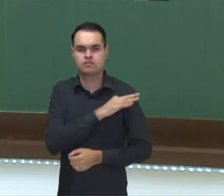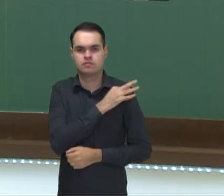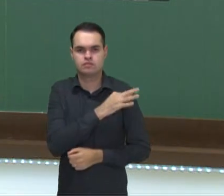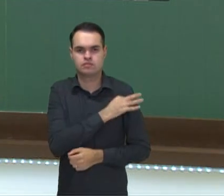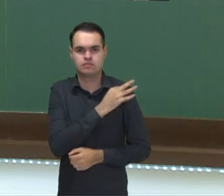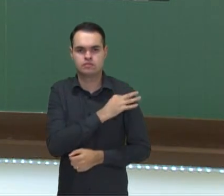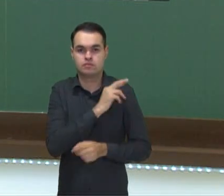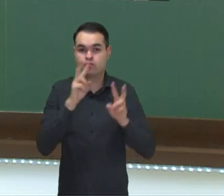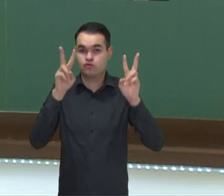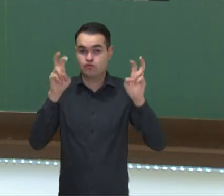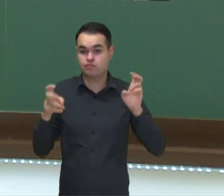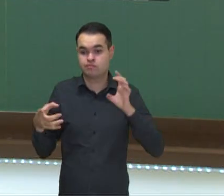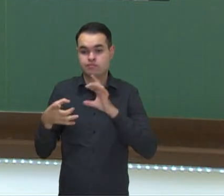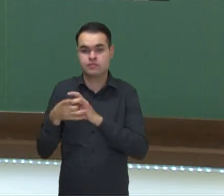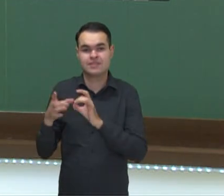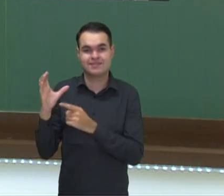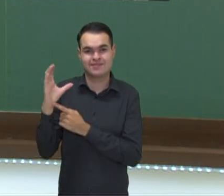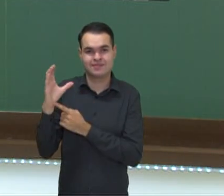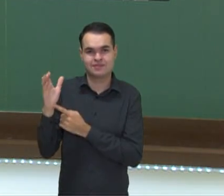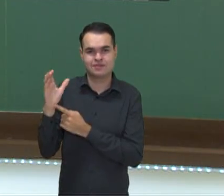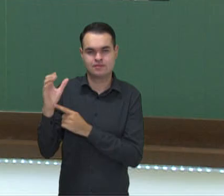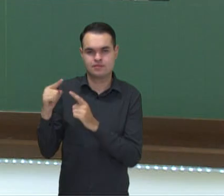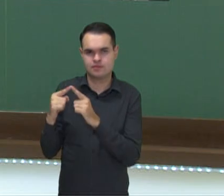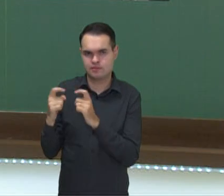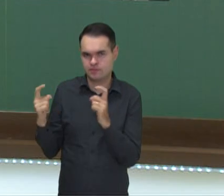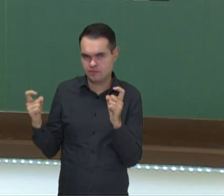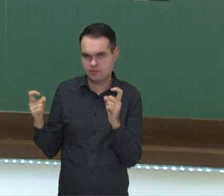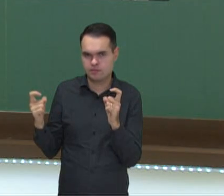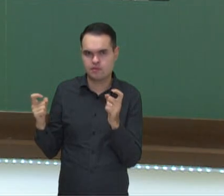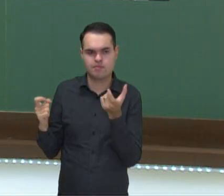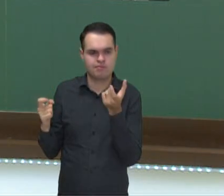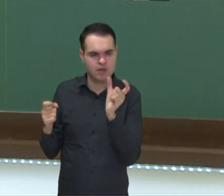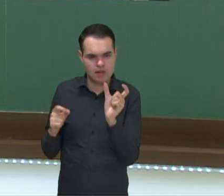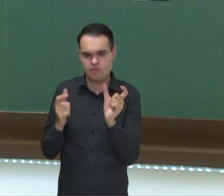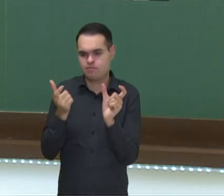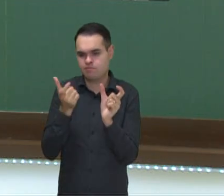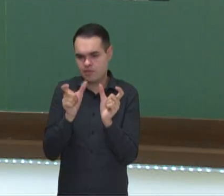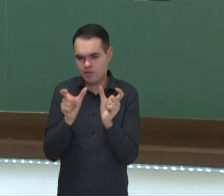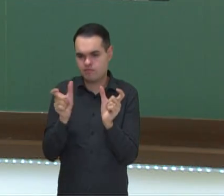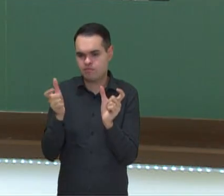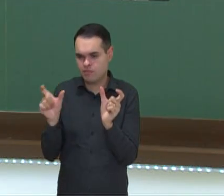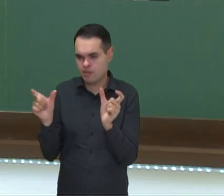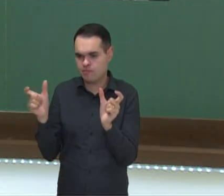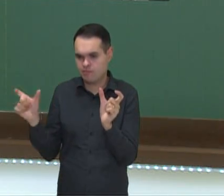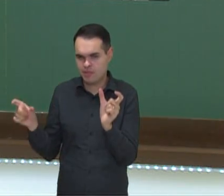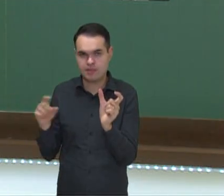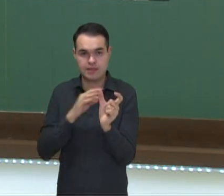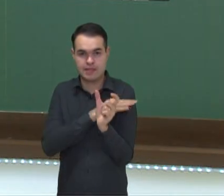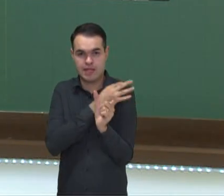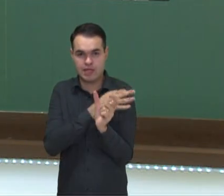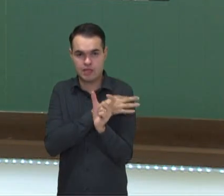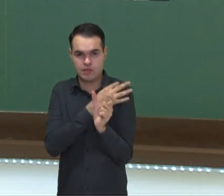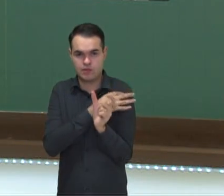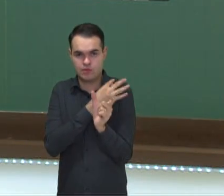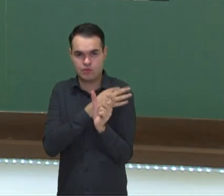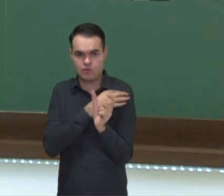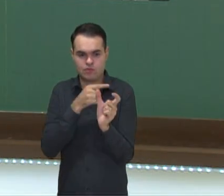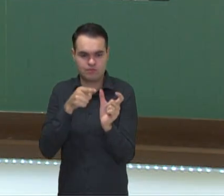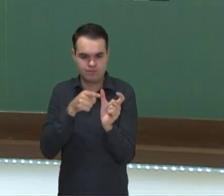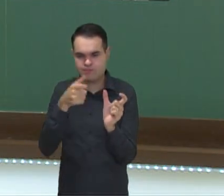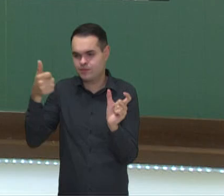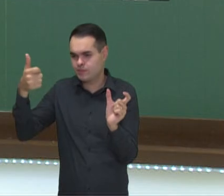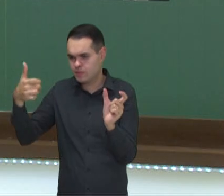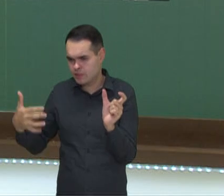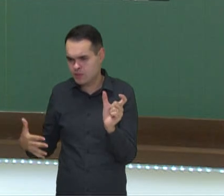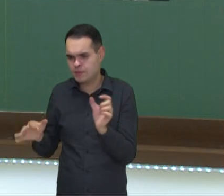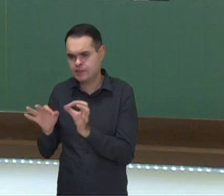de ciência, os termos técnicos irão aparecer juntamente com as suas explicações de uma forma mais simples, mais